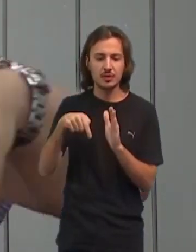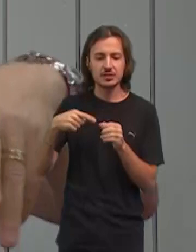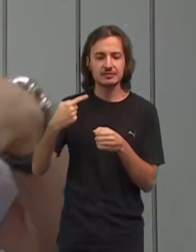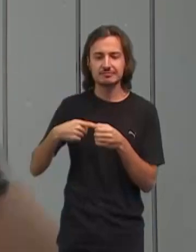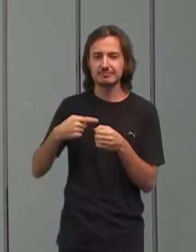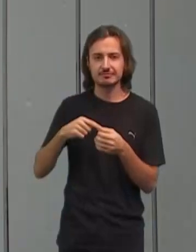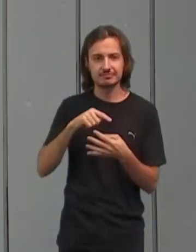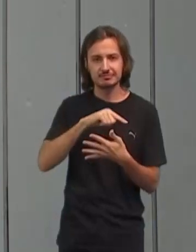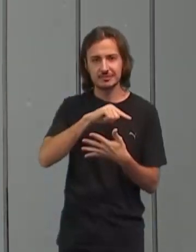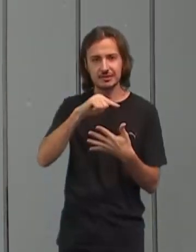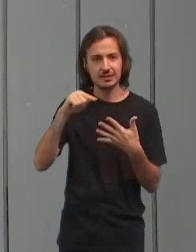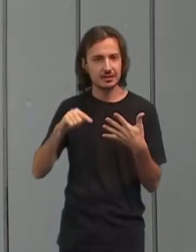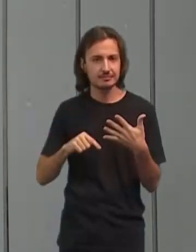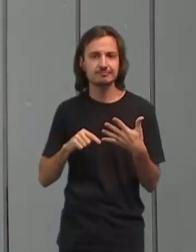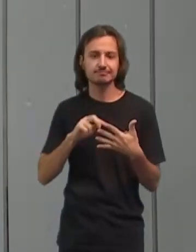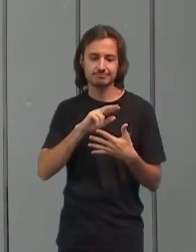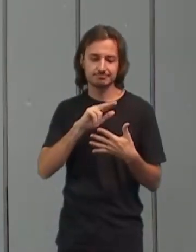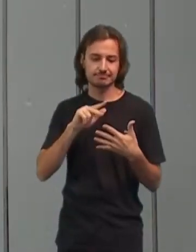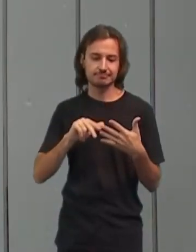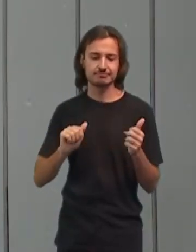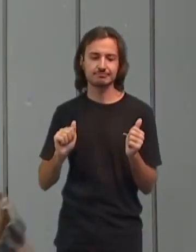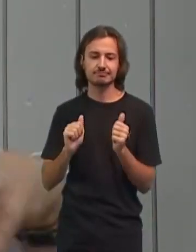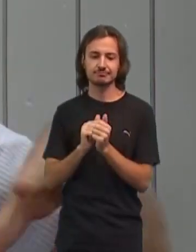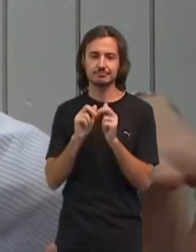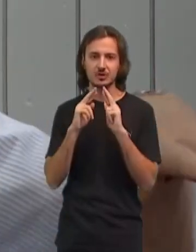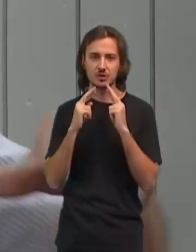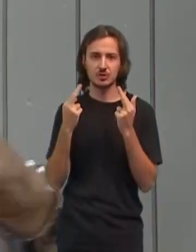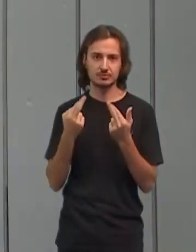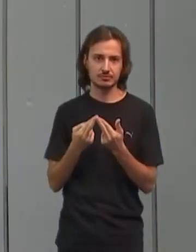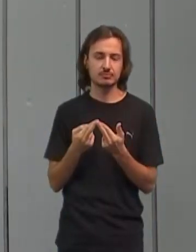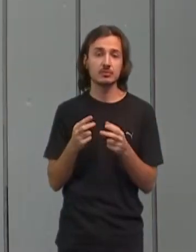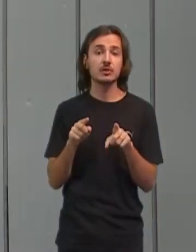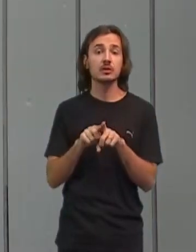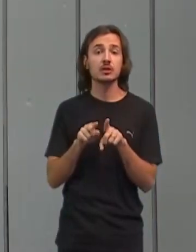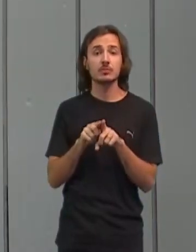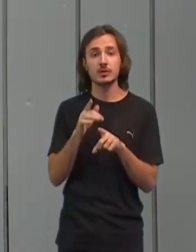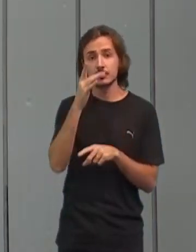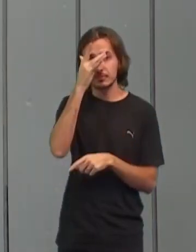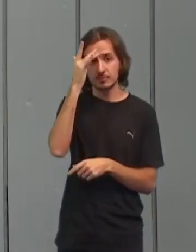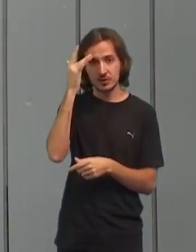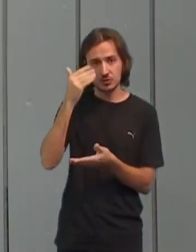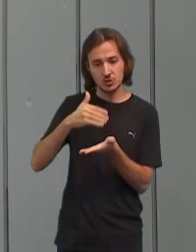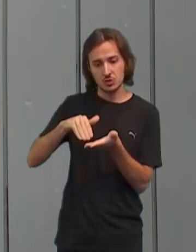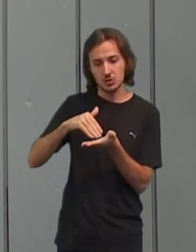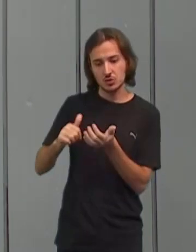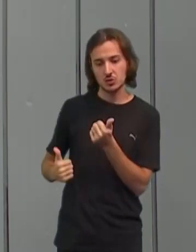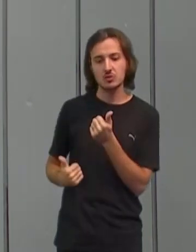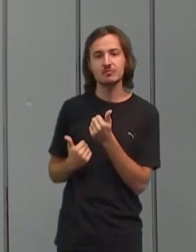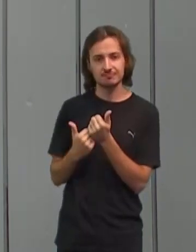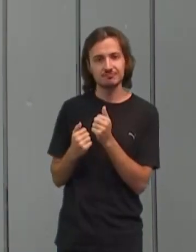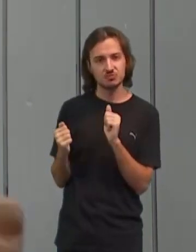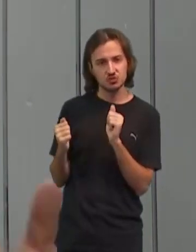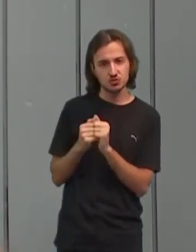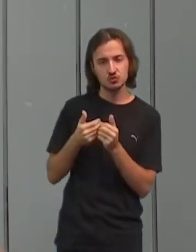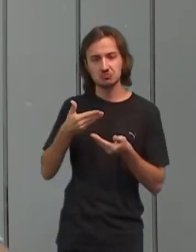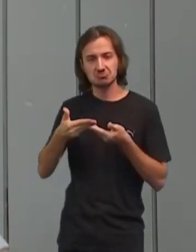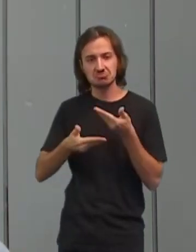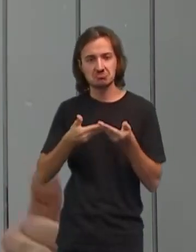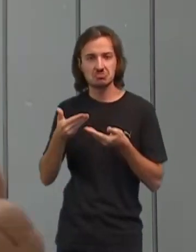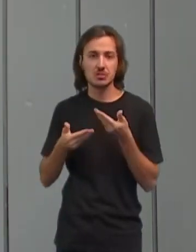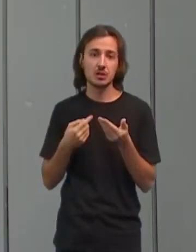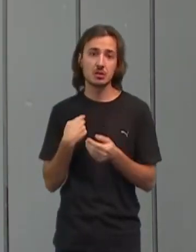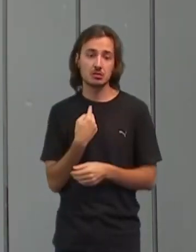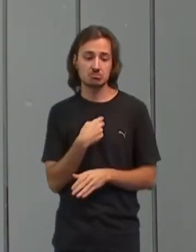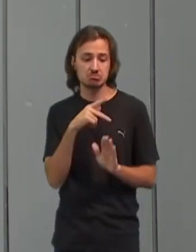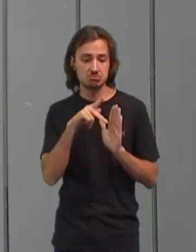com subsecretários das pastas afins e estamos evoluindo num projeto que vai ser